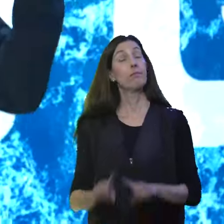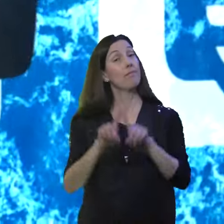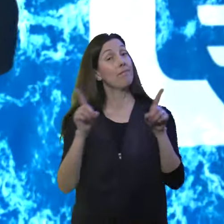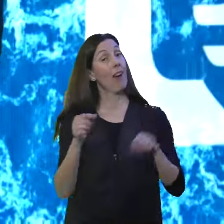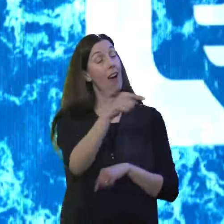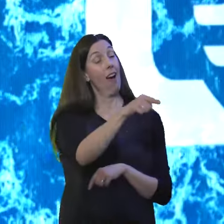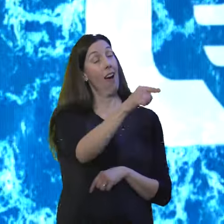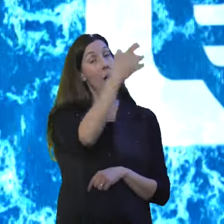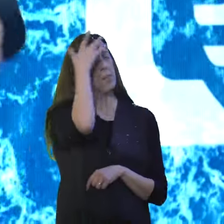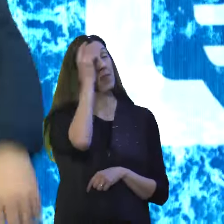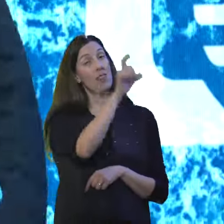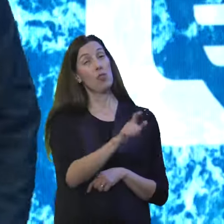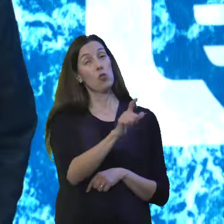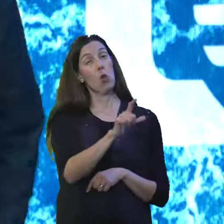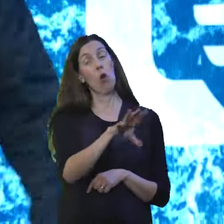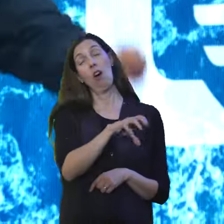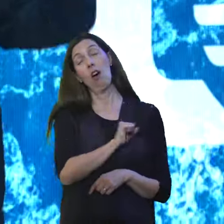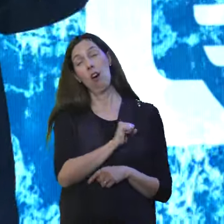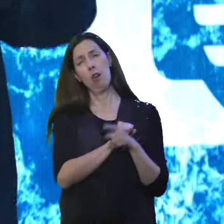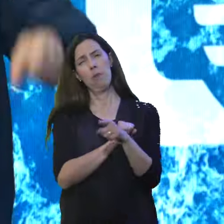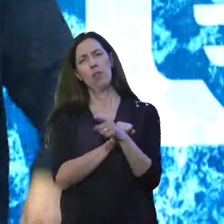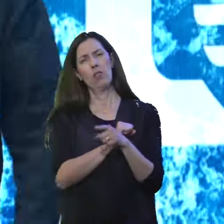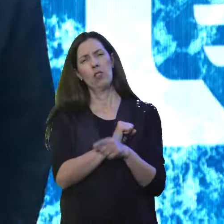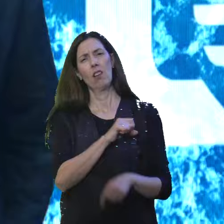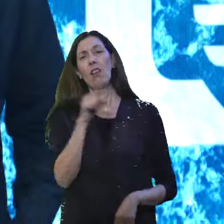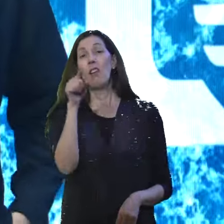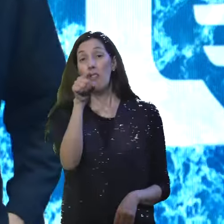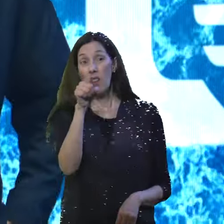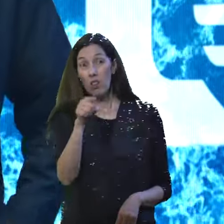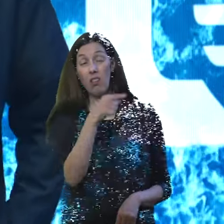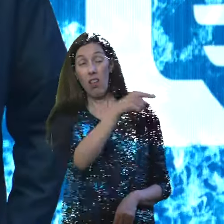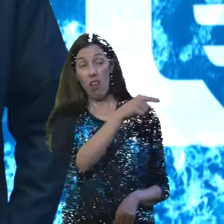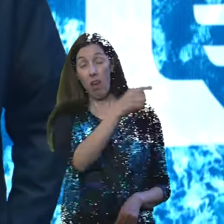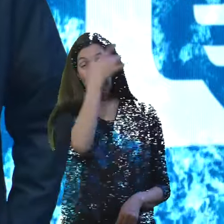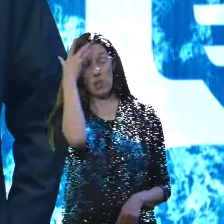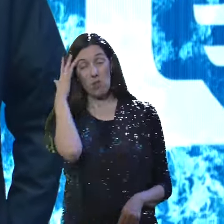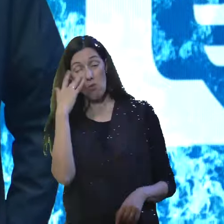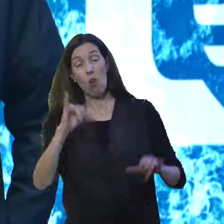outra pessoa está apaixonada por você e você machuca o coração dela.